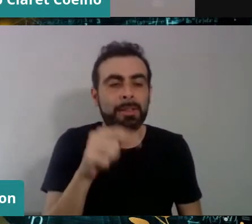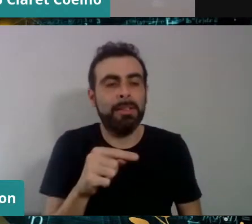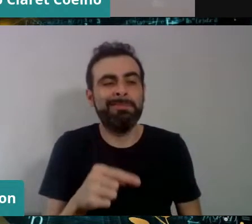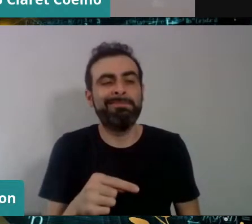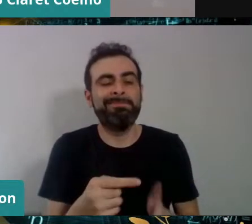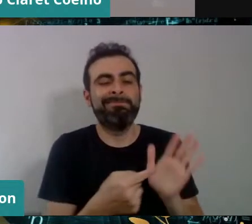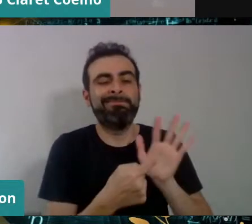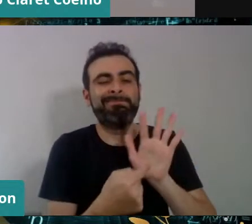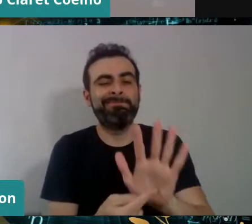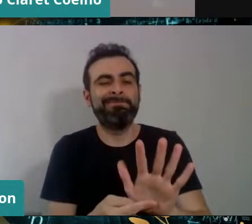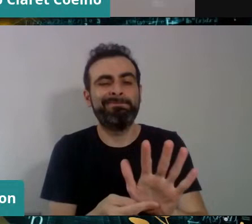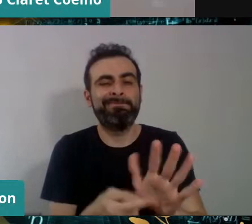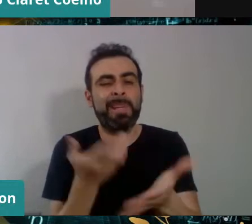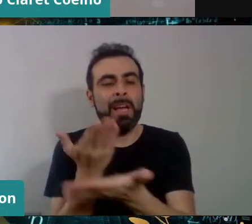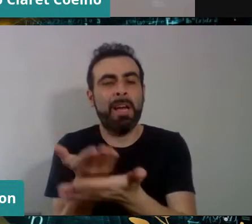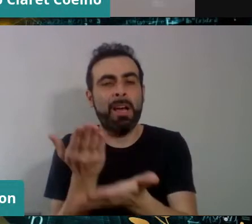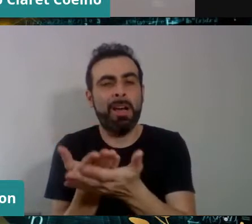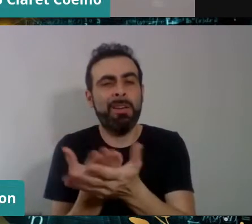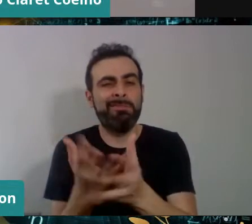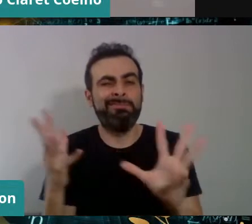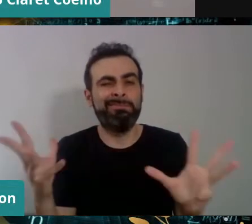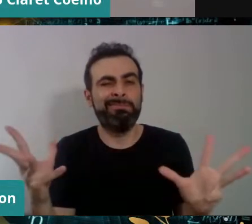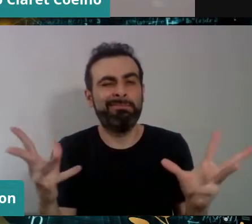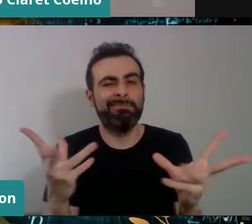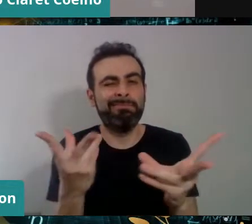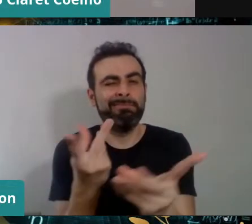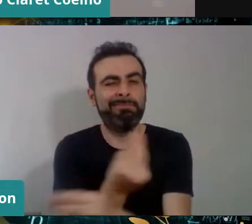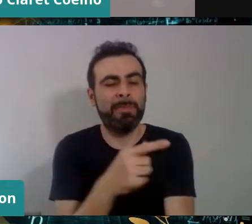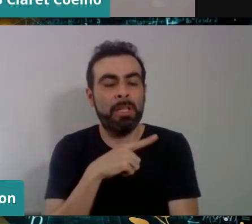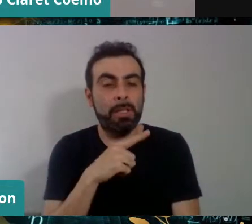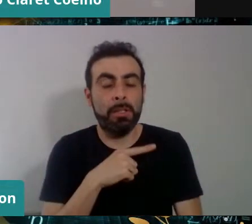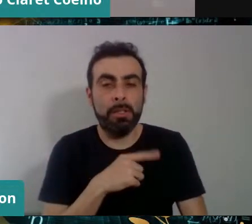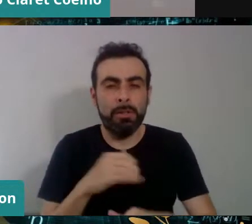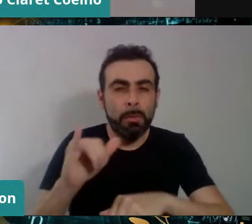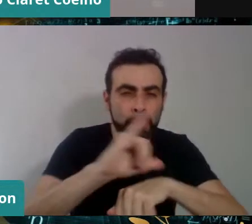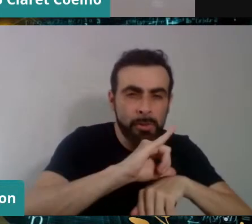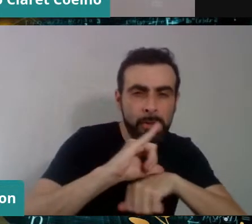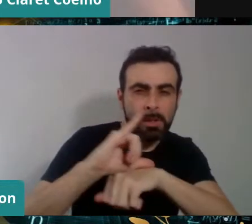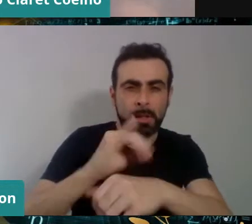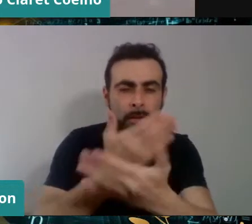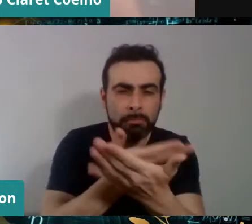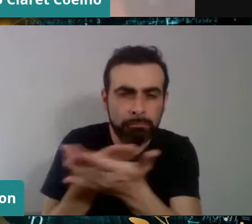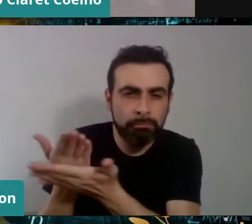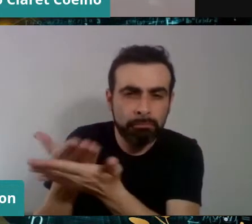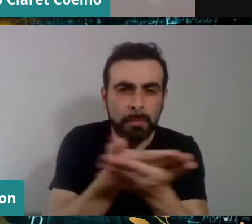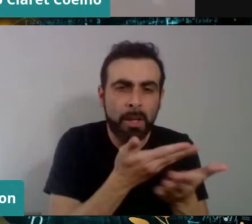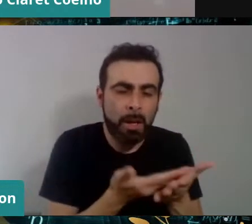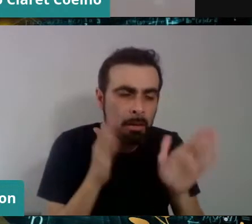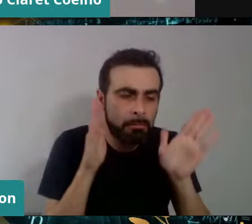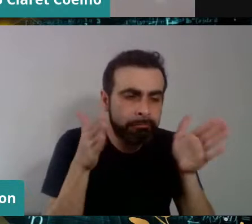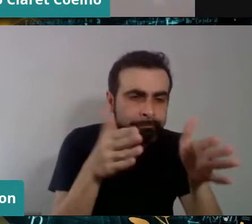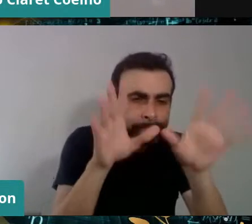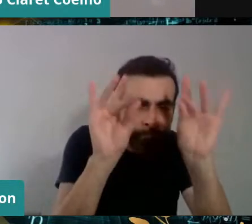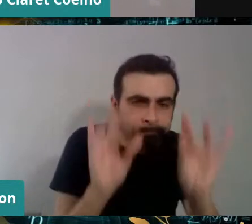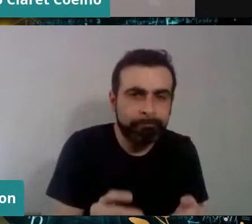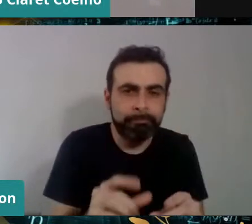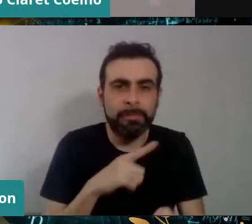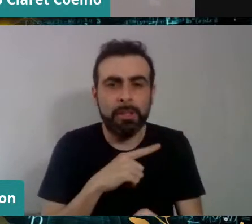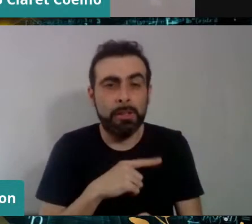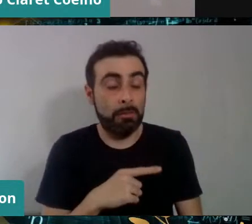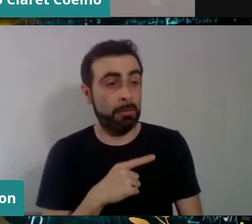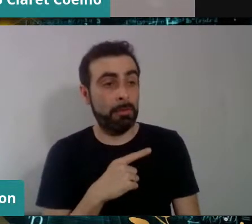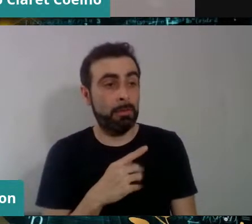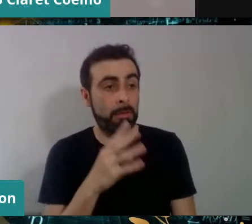aulas de ciência, que eles traziam todo um material específico para cada aula, né? E a gente ficava maravilhado com aquilo, né?